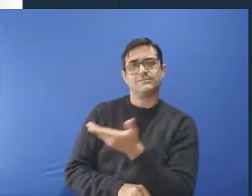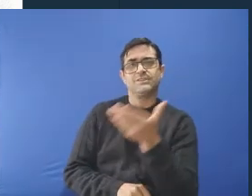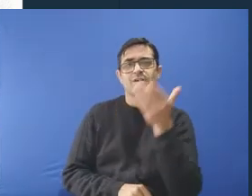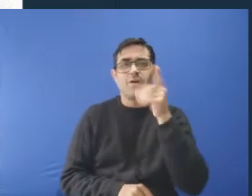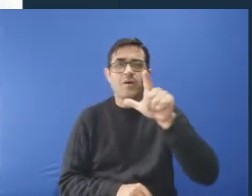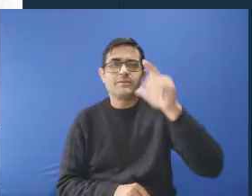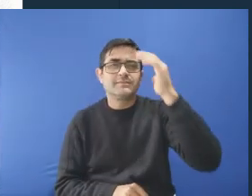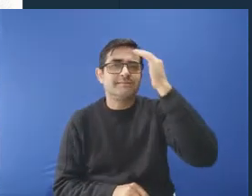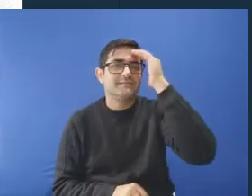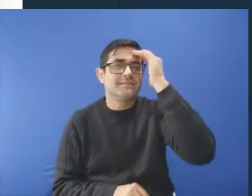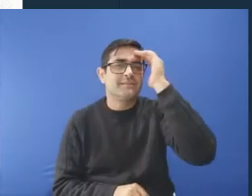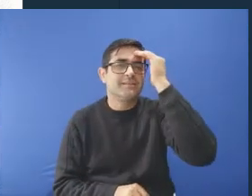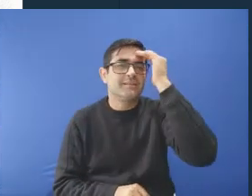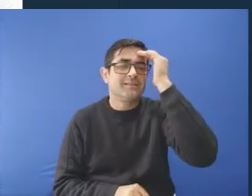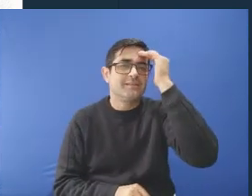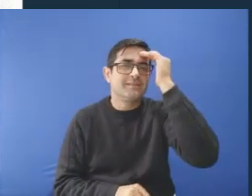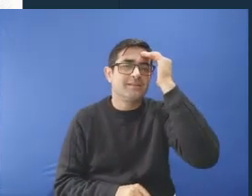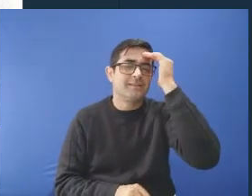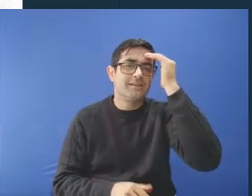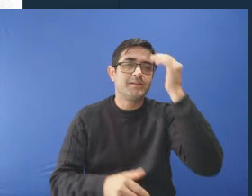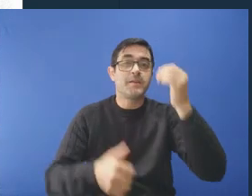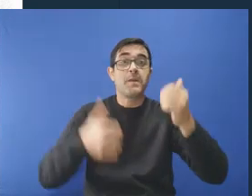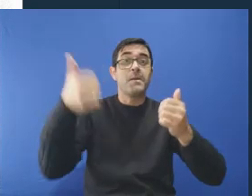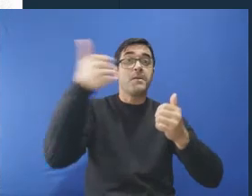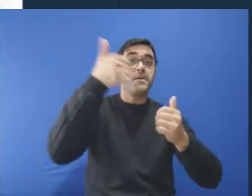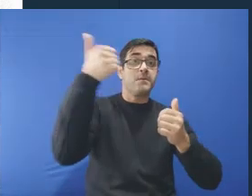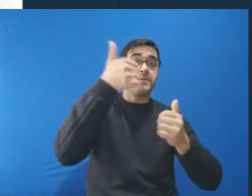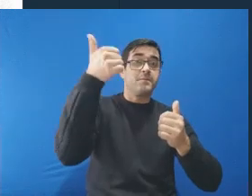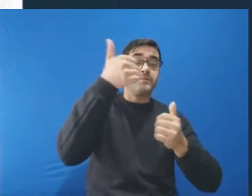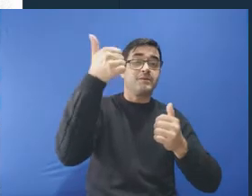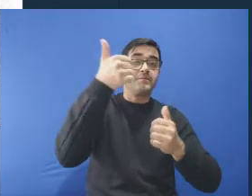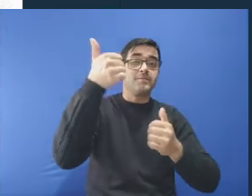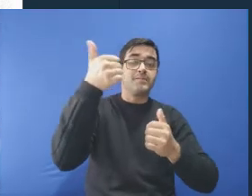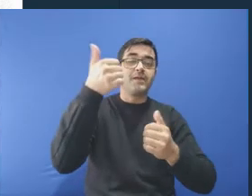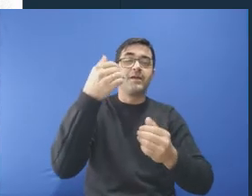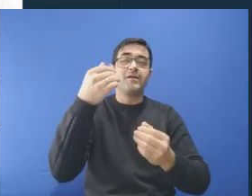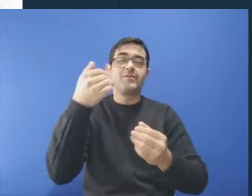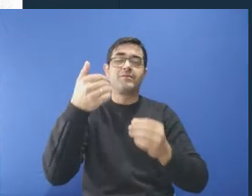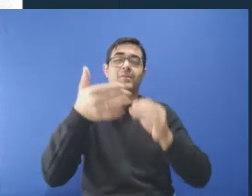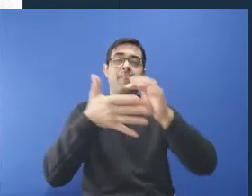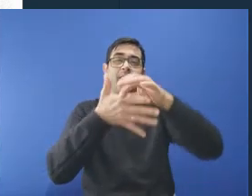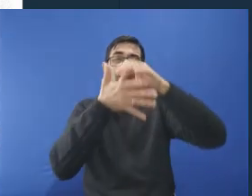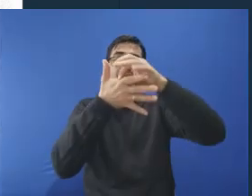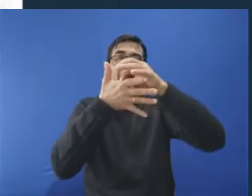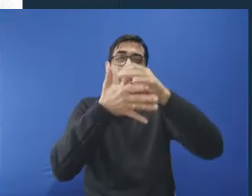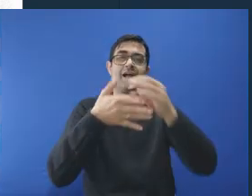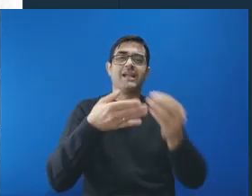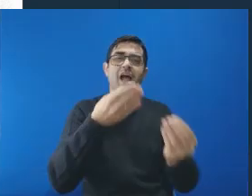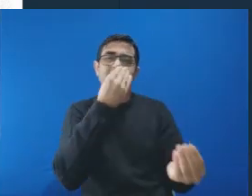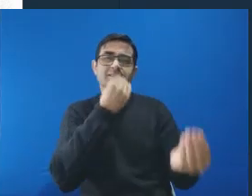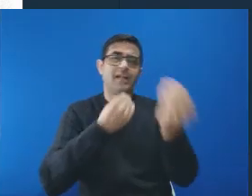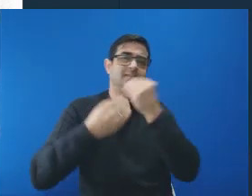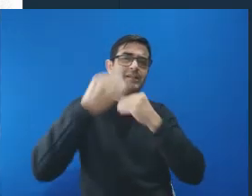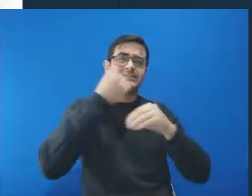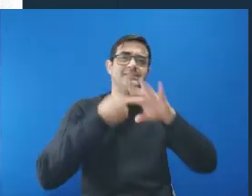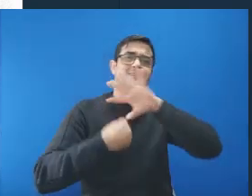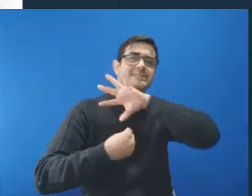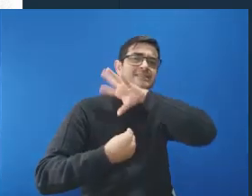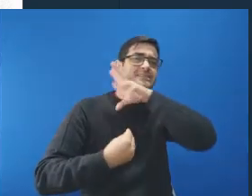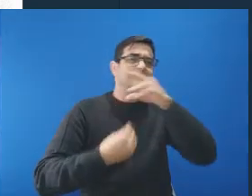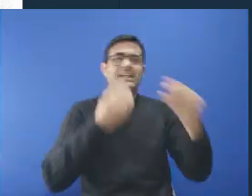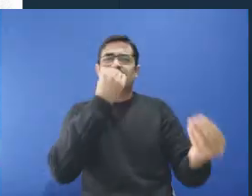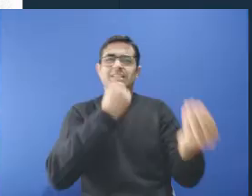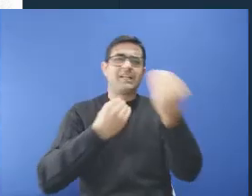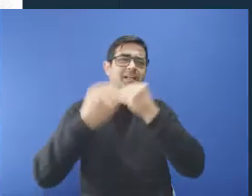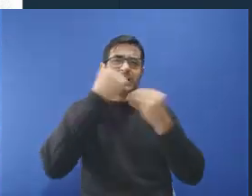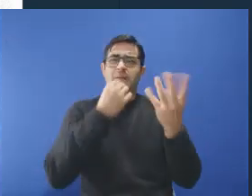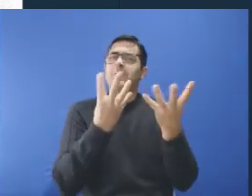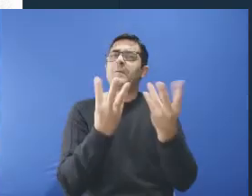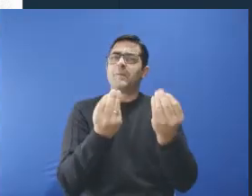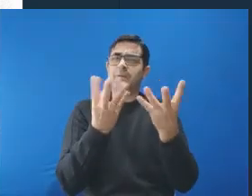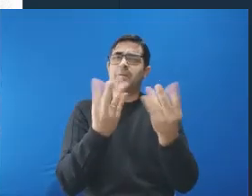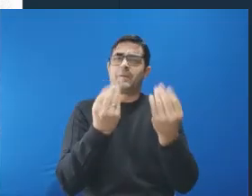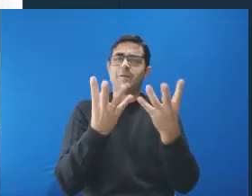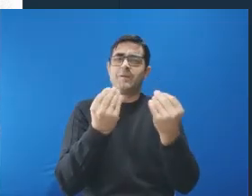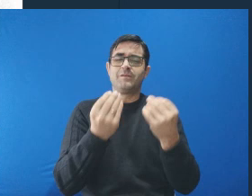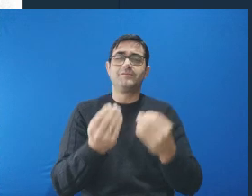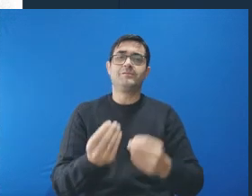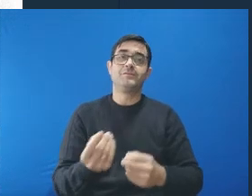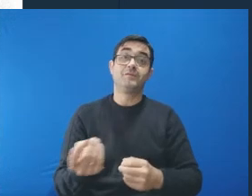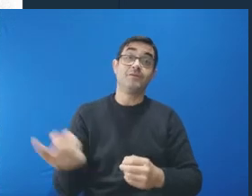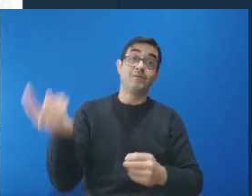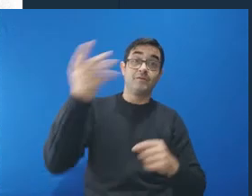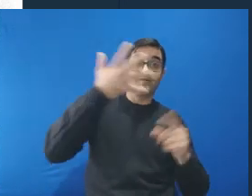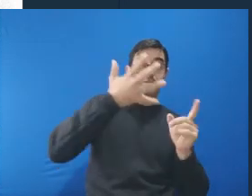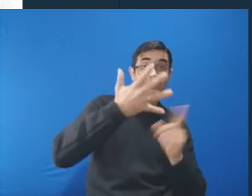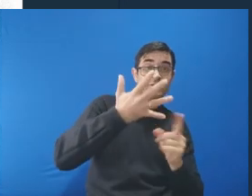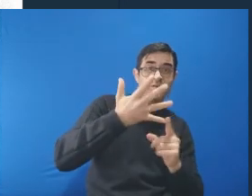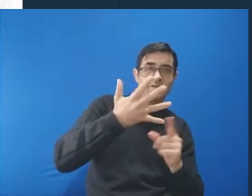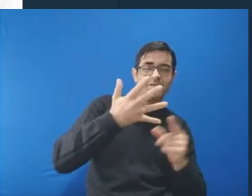eles precisam se alimentar de outros animais, de muitos outros animais. Enquanto que o herbívoro precisa comer muito